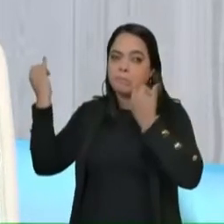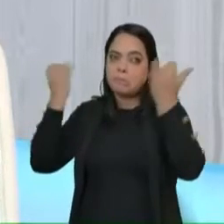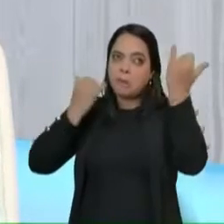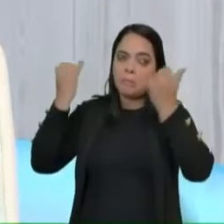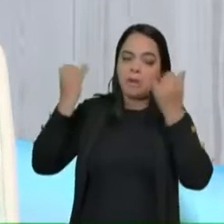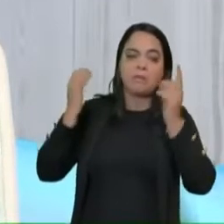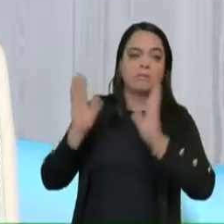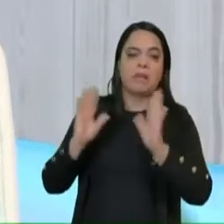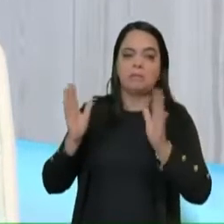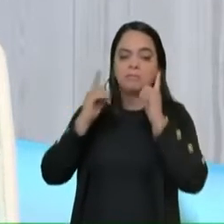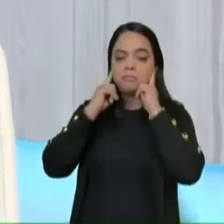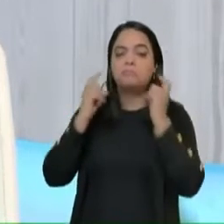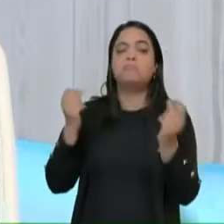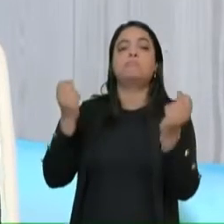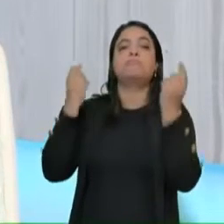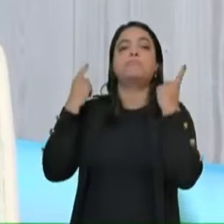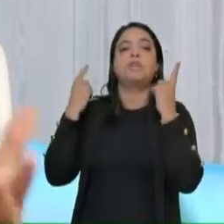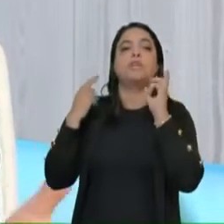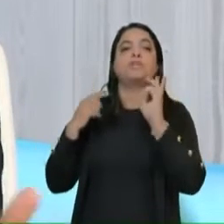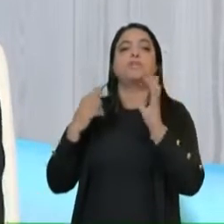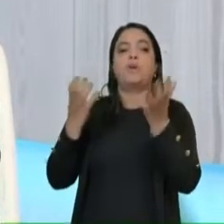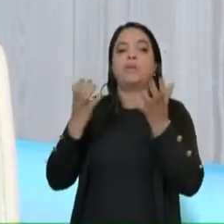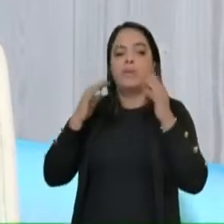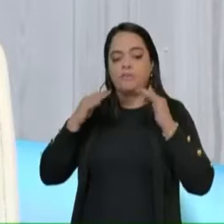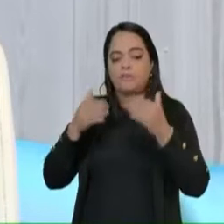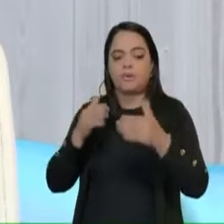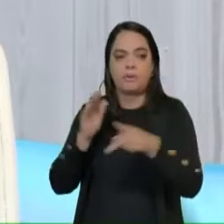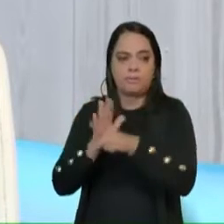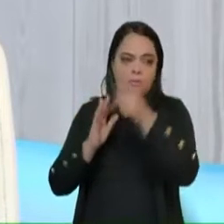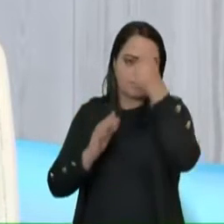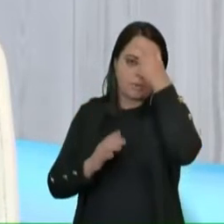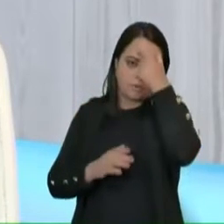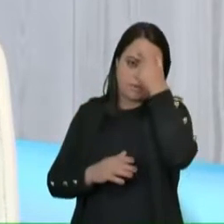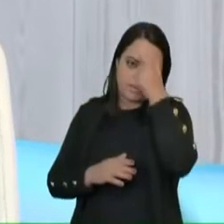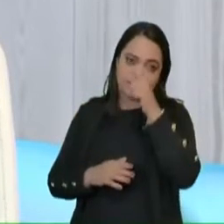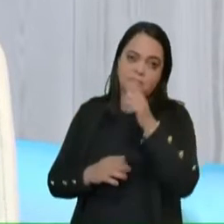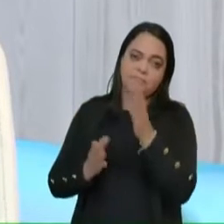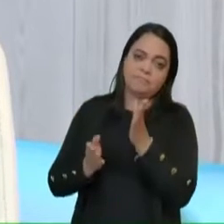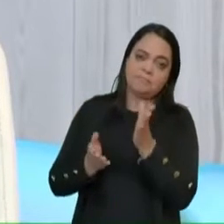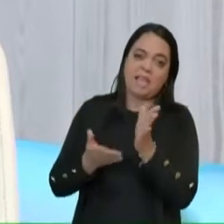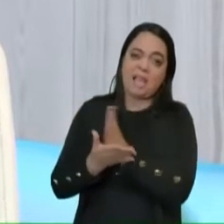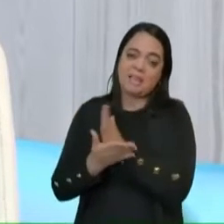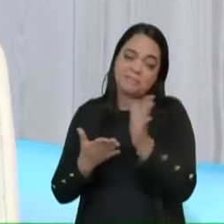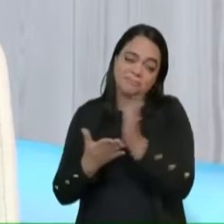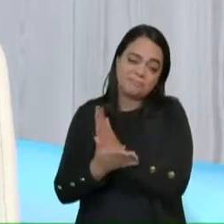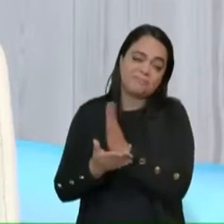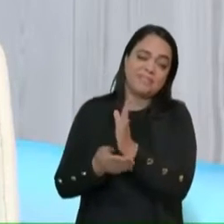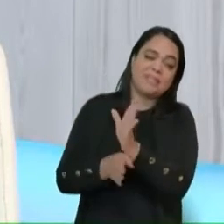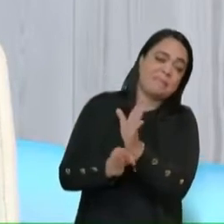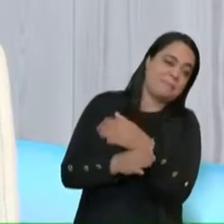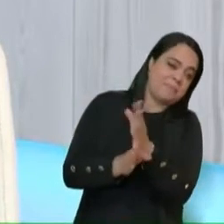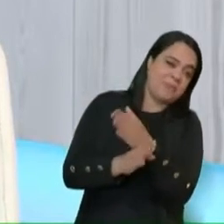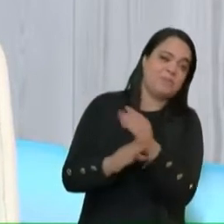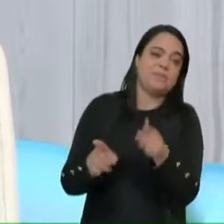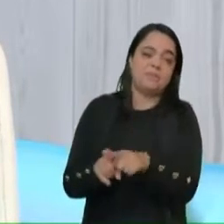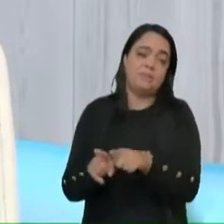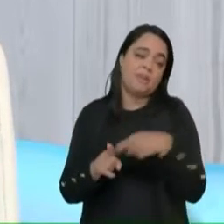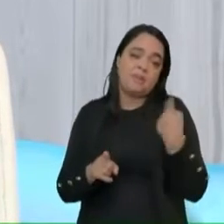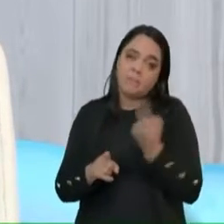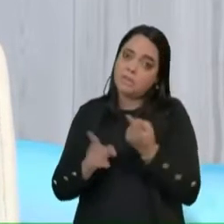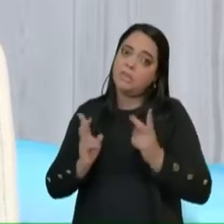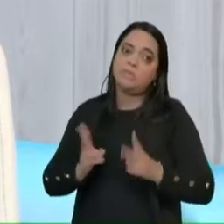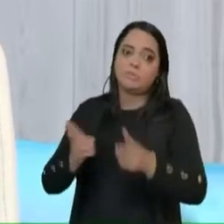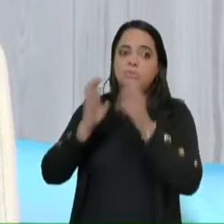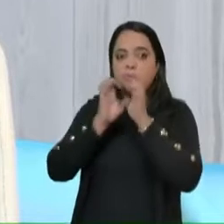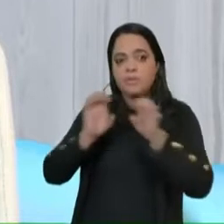né então mas equivocadamente às vezes se perdem também né mas a gente não deixa de de evangelizar a gente não